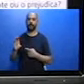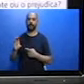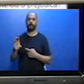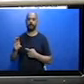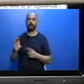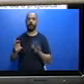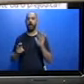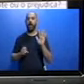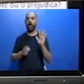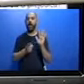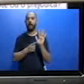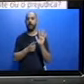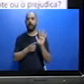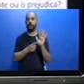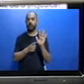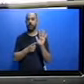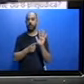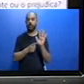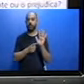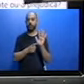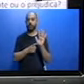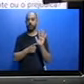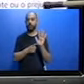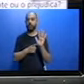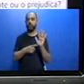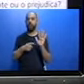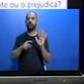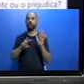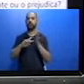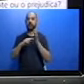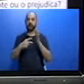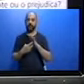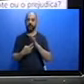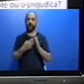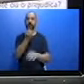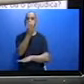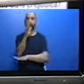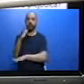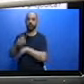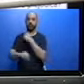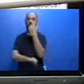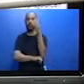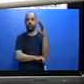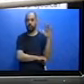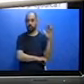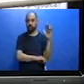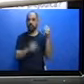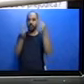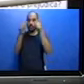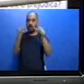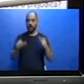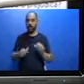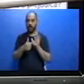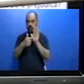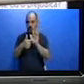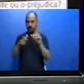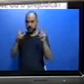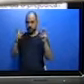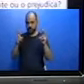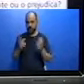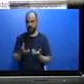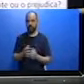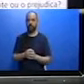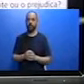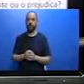dizer que a mão significa o meio ambiente em que o homem vive de acordo com o cartaz o ser